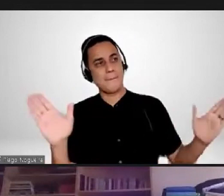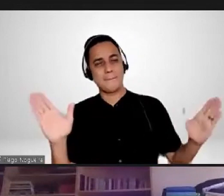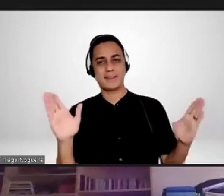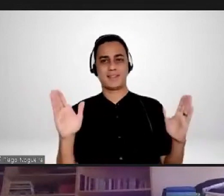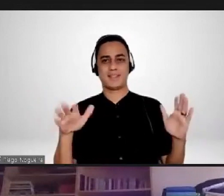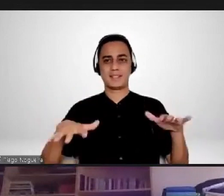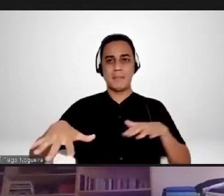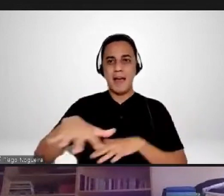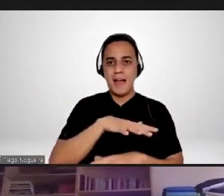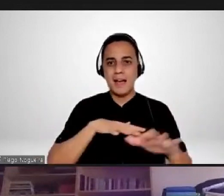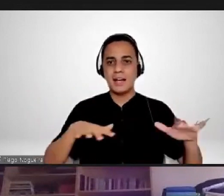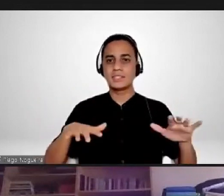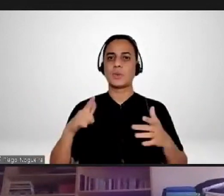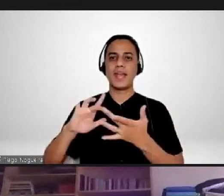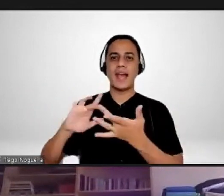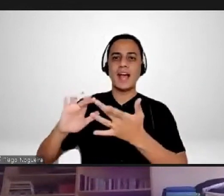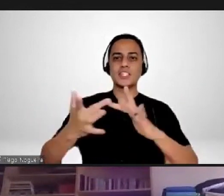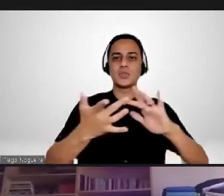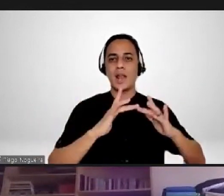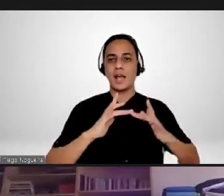articulado